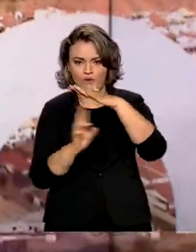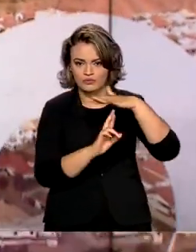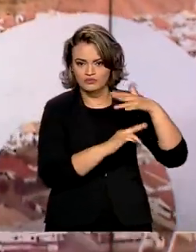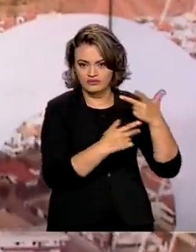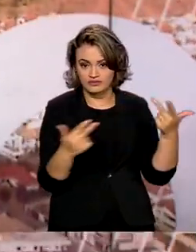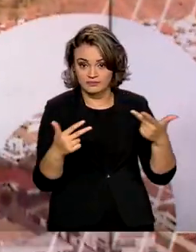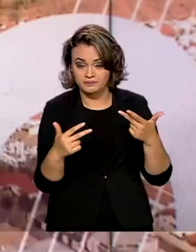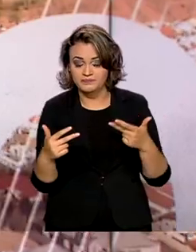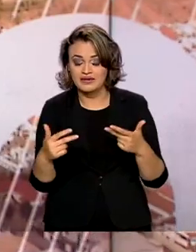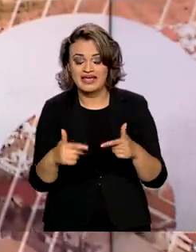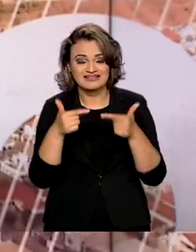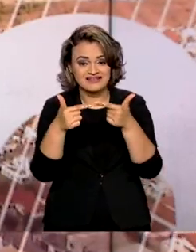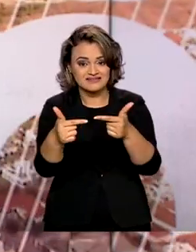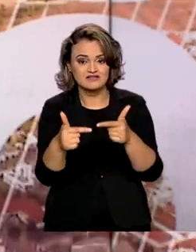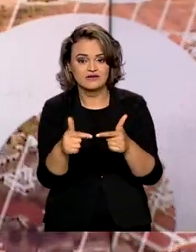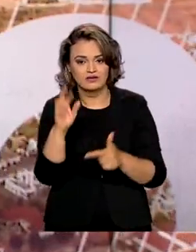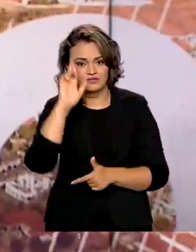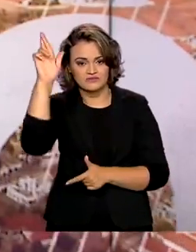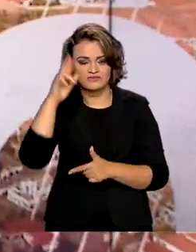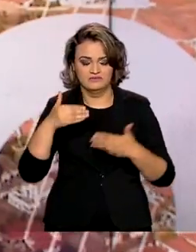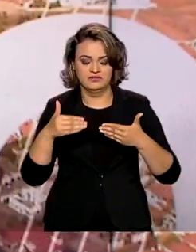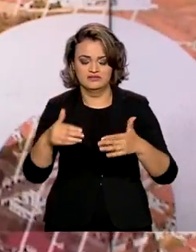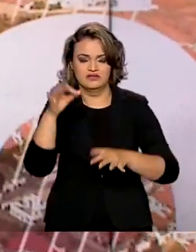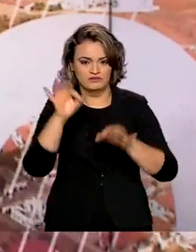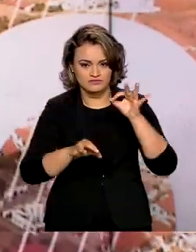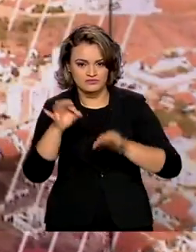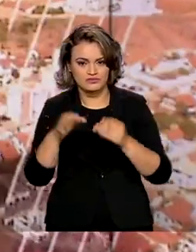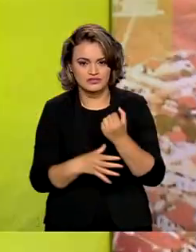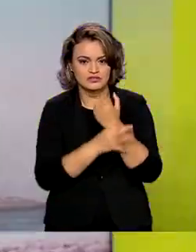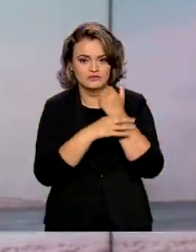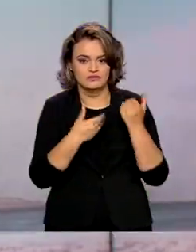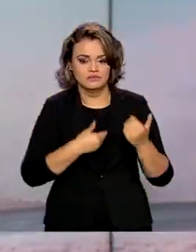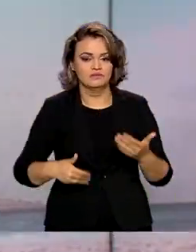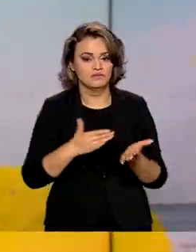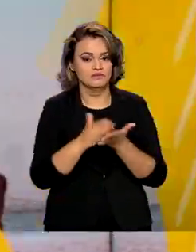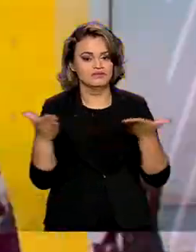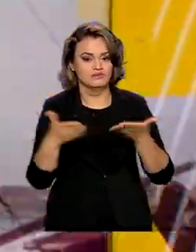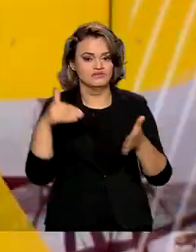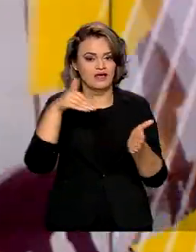a ação organizada pelo Ministério da Justiça e Segurança Pública começa hoje e vai até